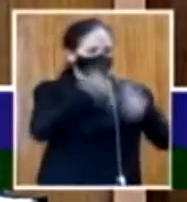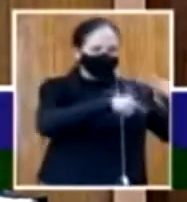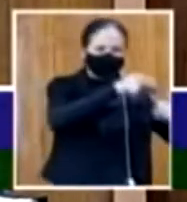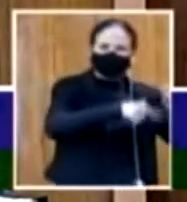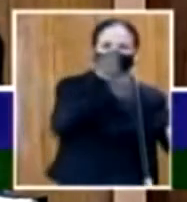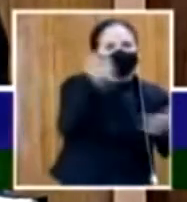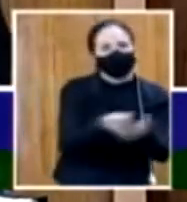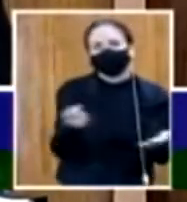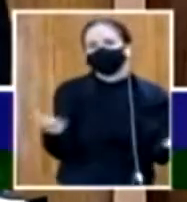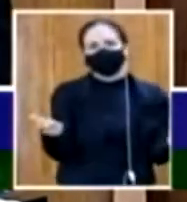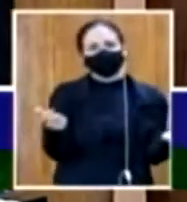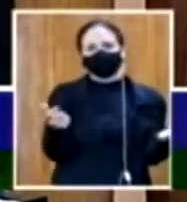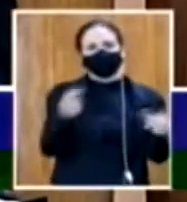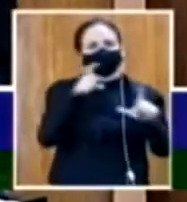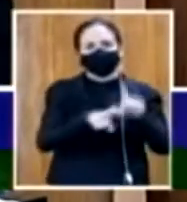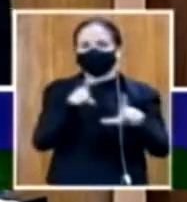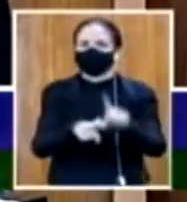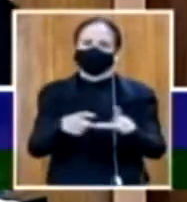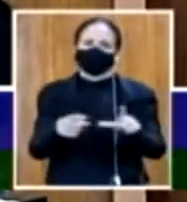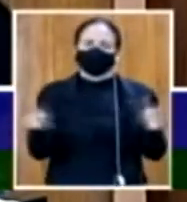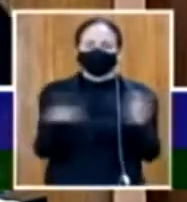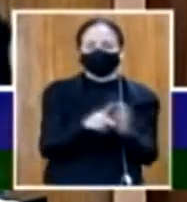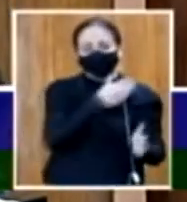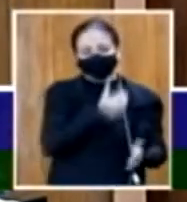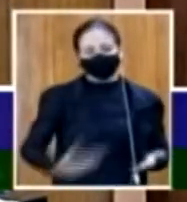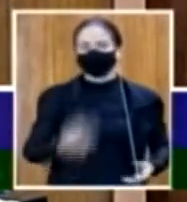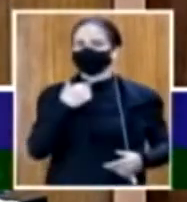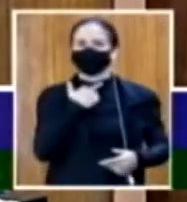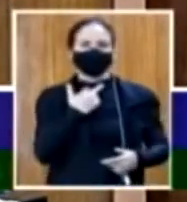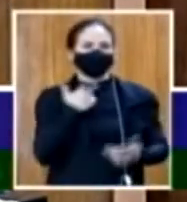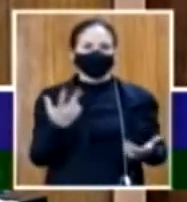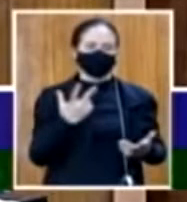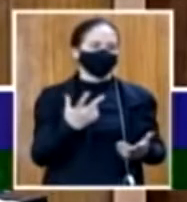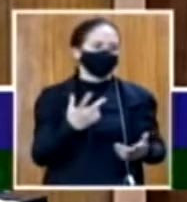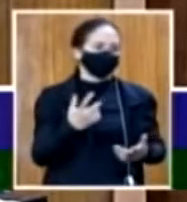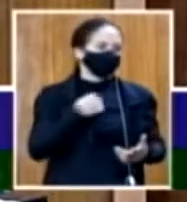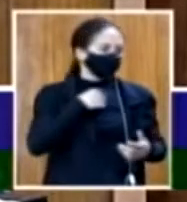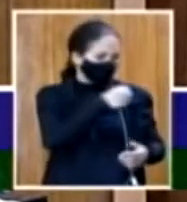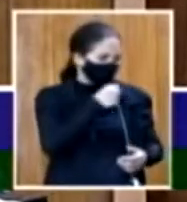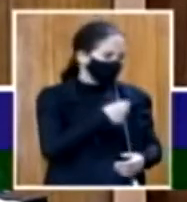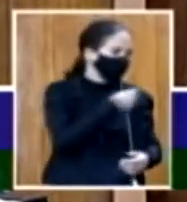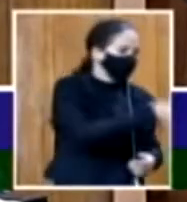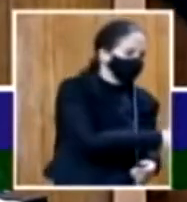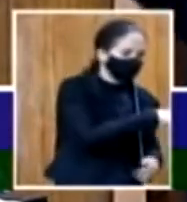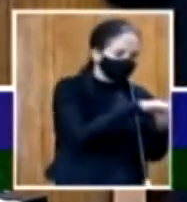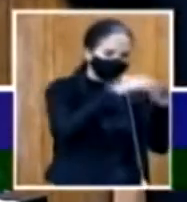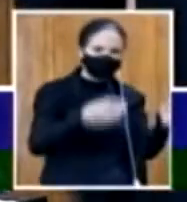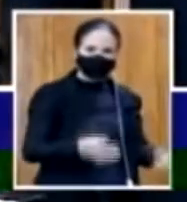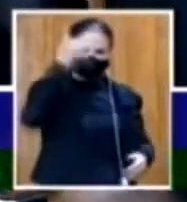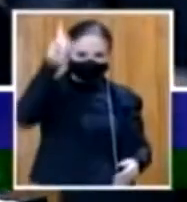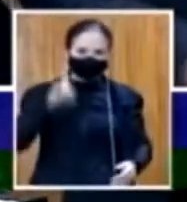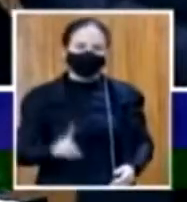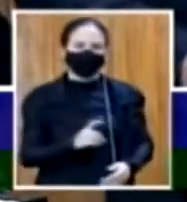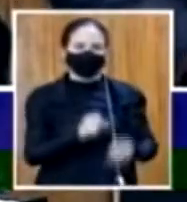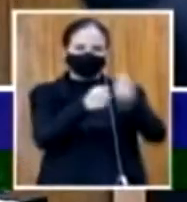trabalhador que vai pagar a conta. Então, senhor presidente, era só isso. Passa aqui, então, a palavra à mesa diretora para que ela possa encaminhar aí